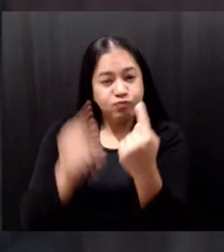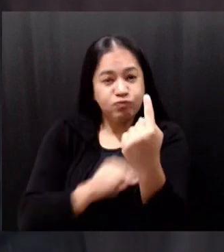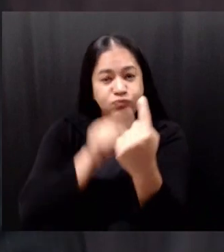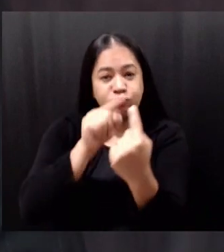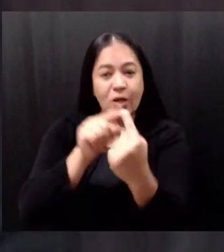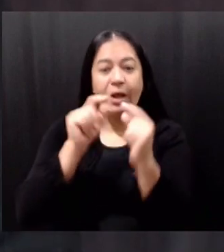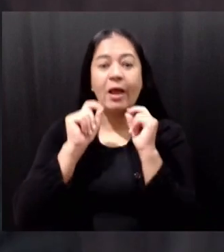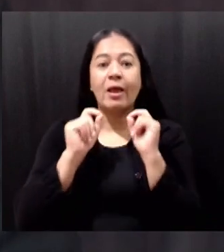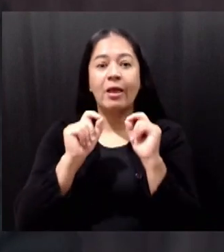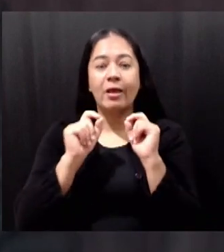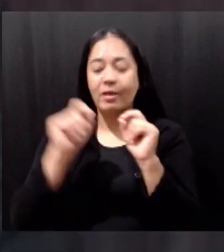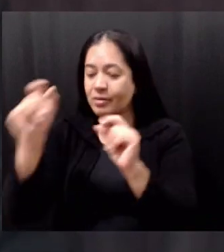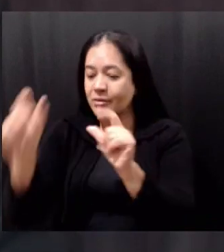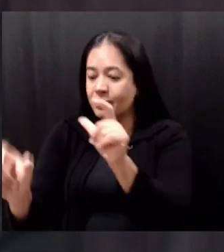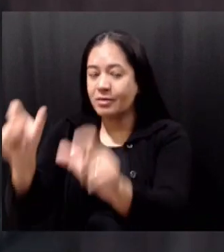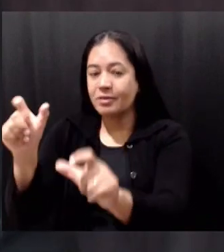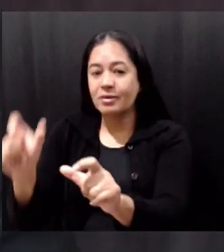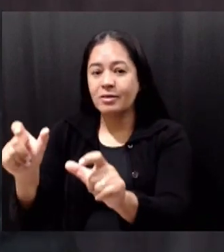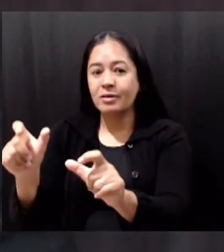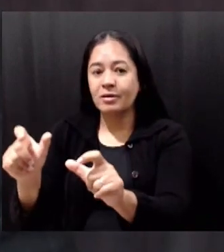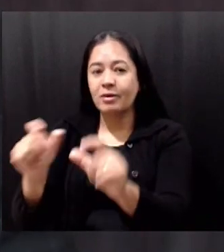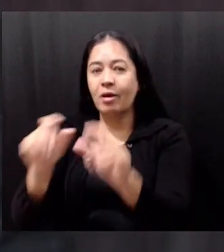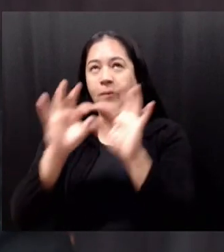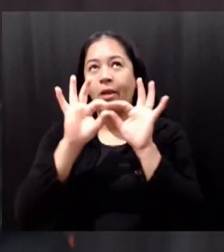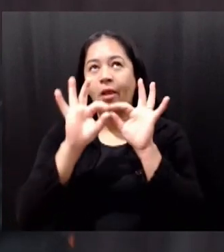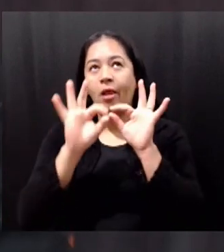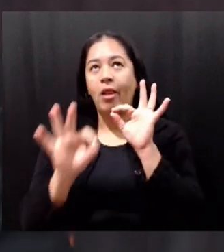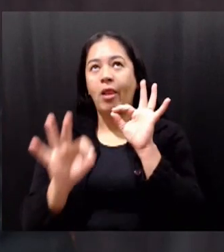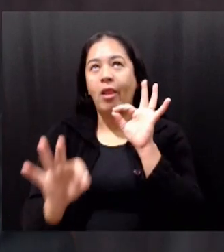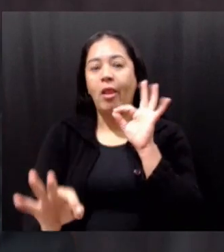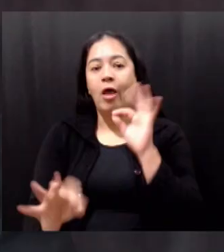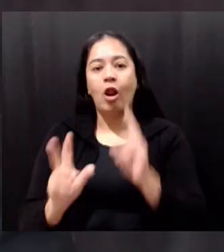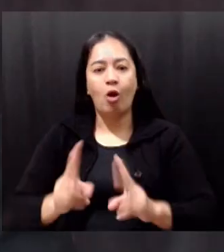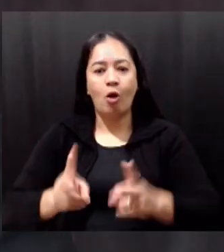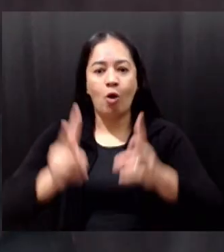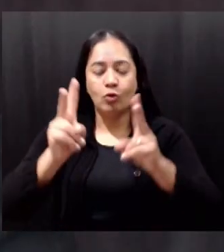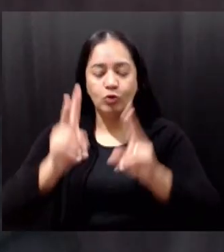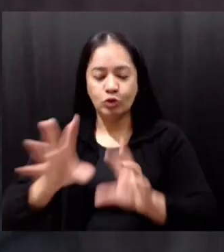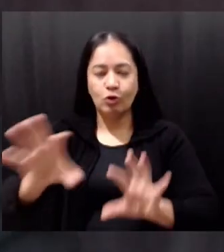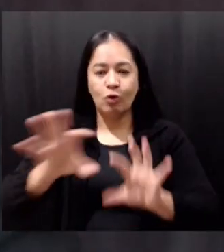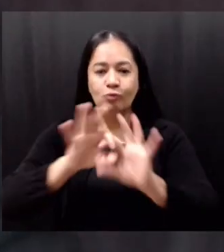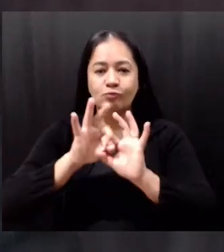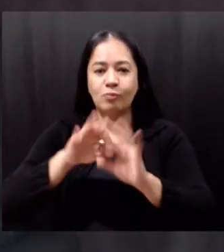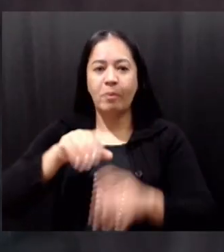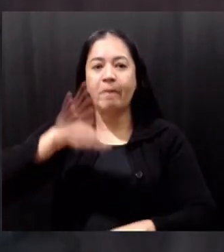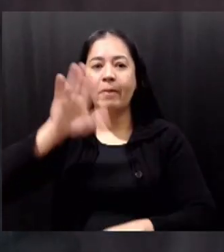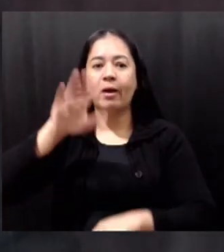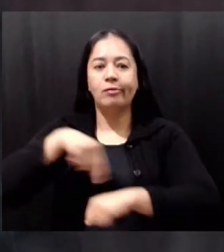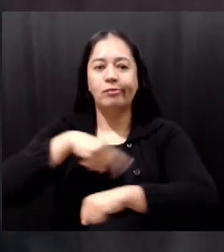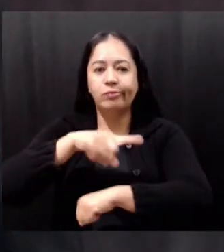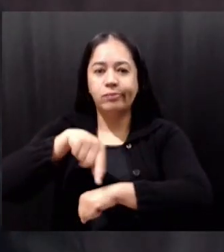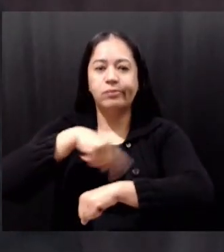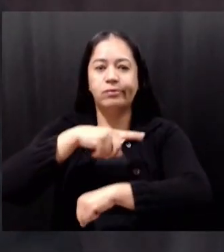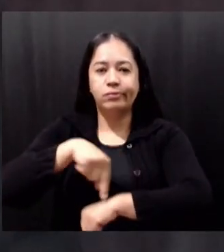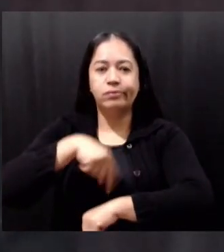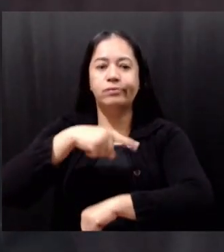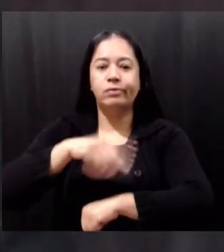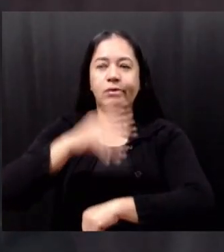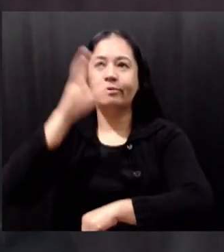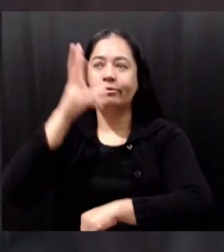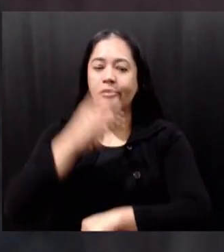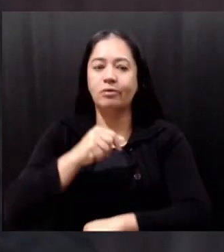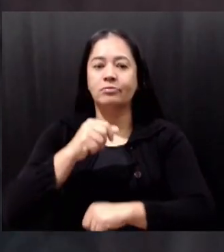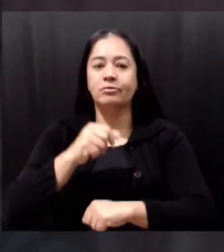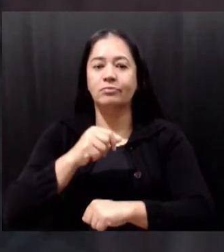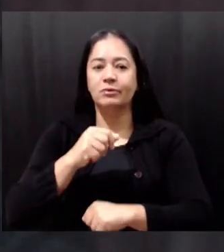se estendam neles, para que as pessoas fiquem mais tempo neles, para que as pessoas se viciem